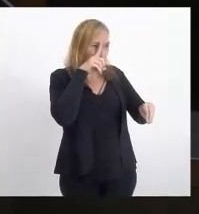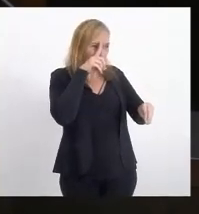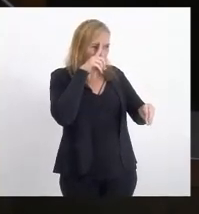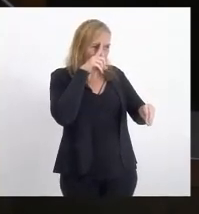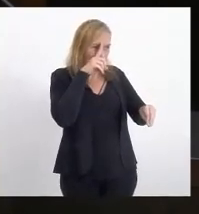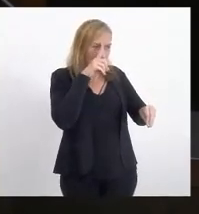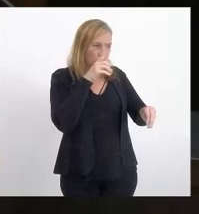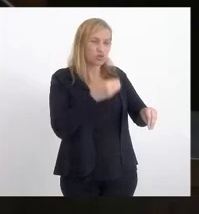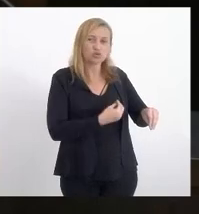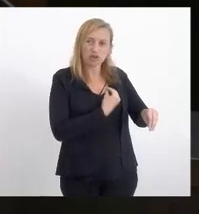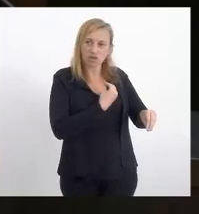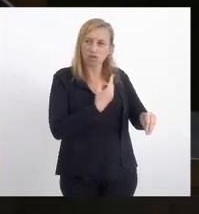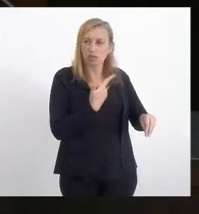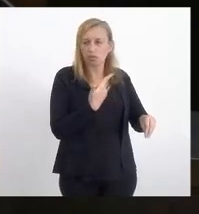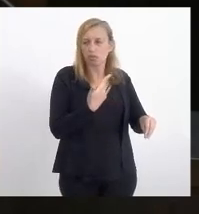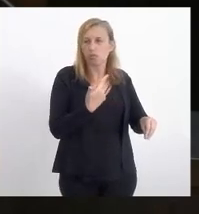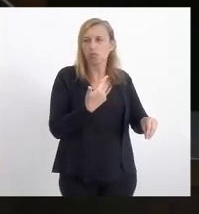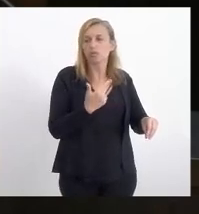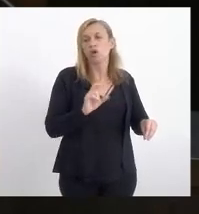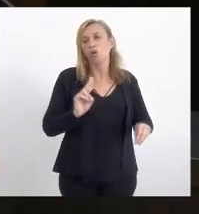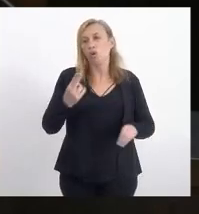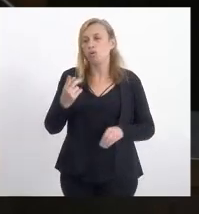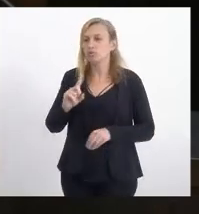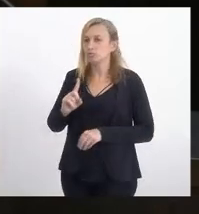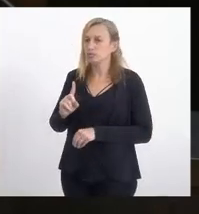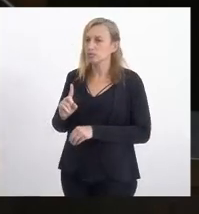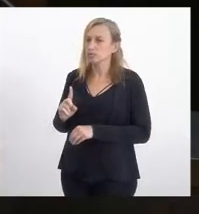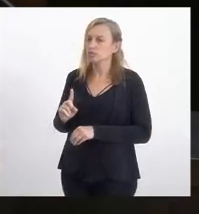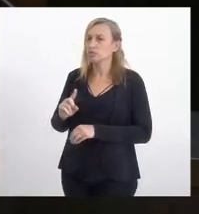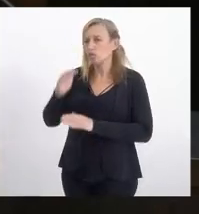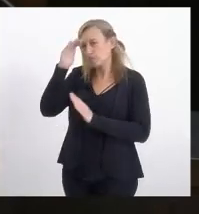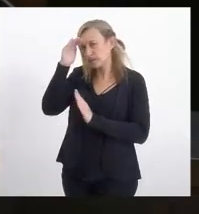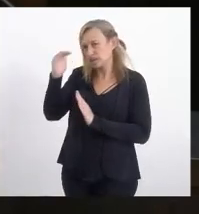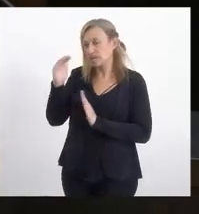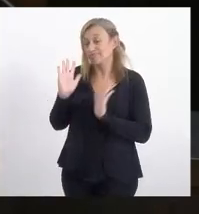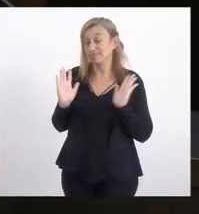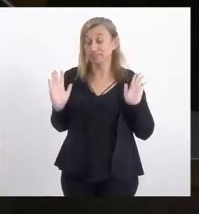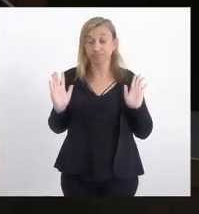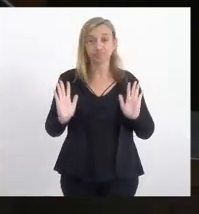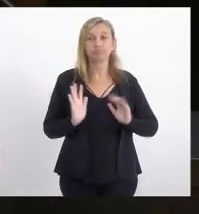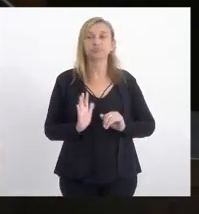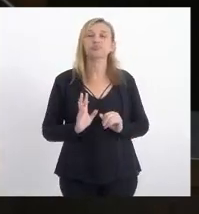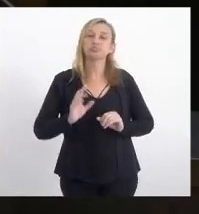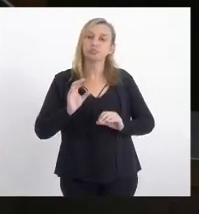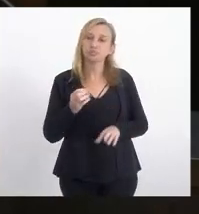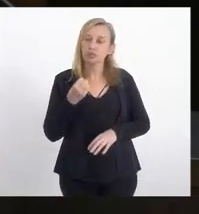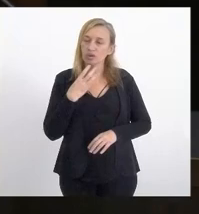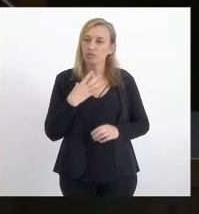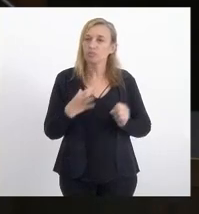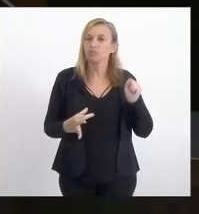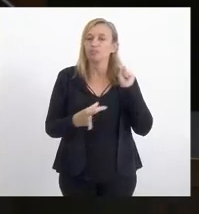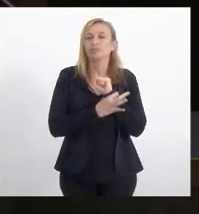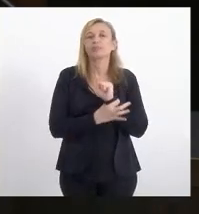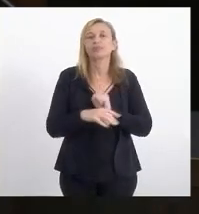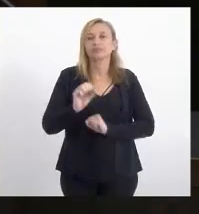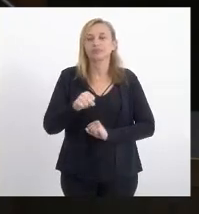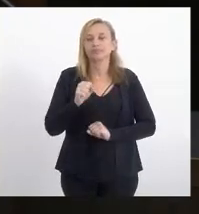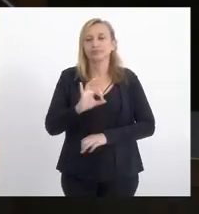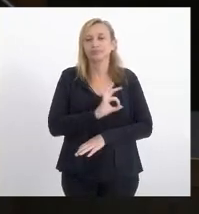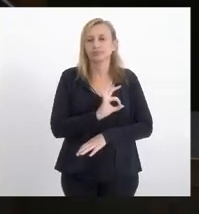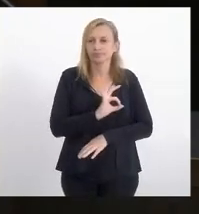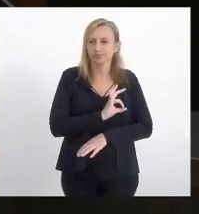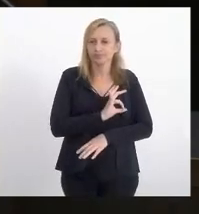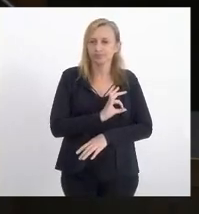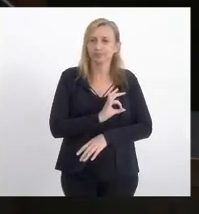à Vida Ou ele se prejudica disciplinarmente é importante que a gente deu uma segurança por